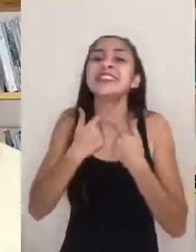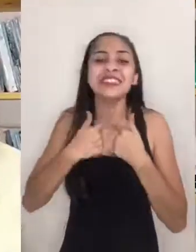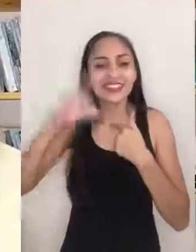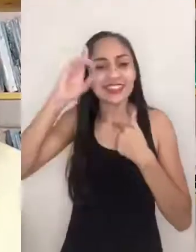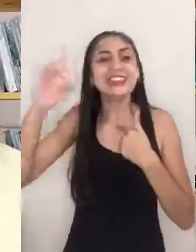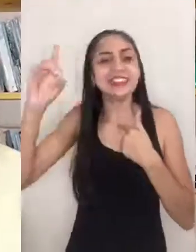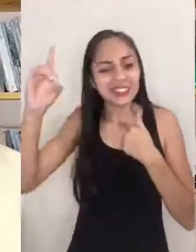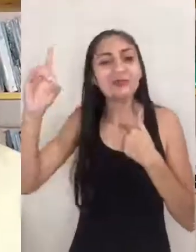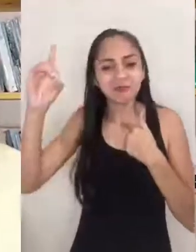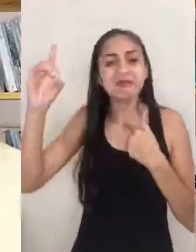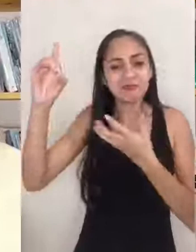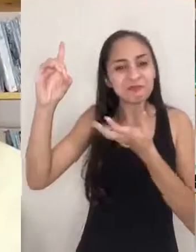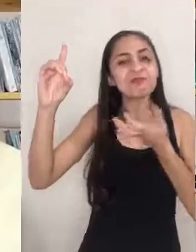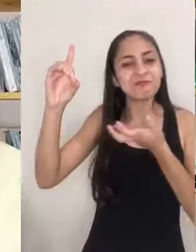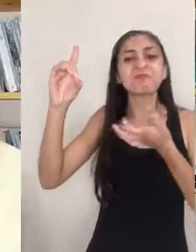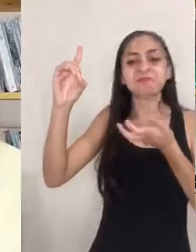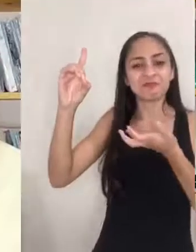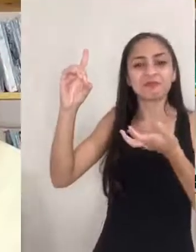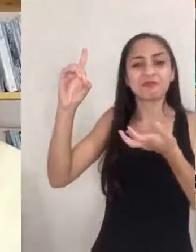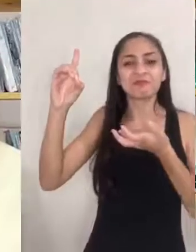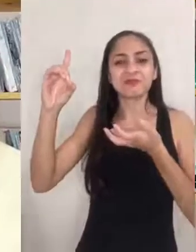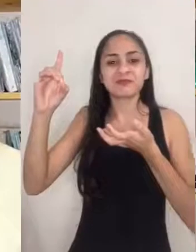alma. Deus nos quer assim.